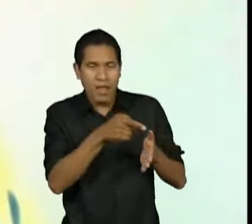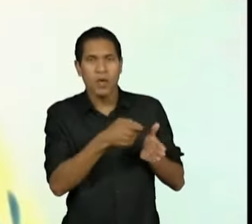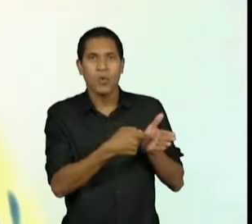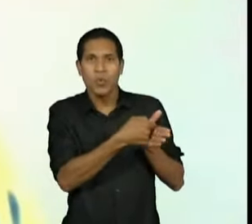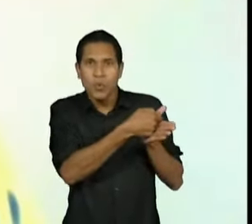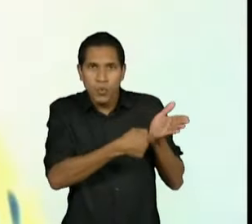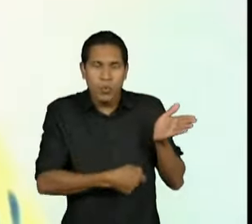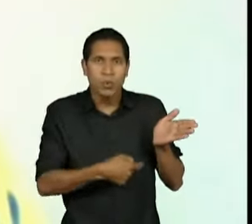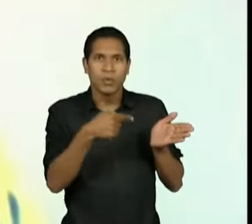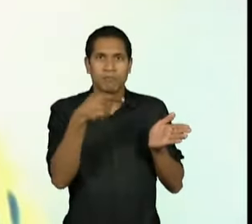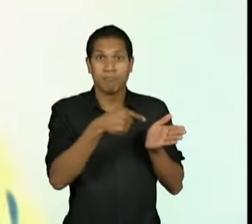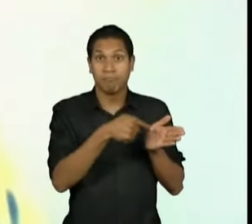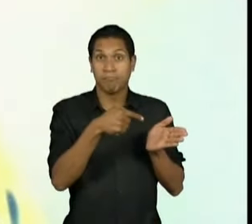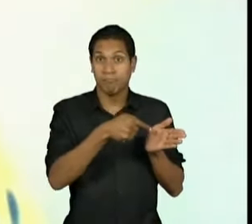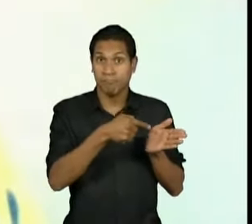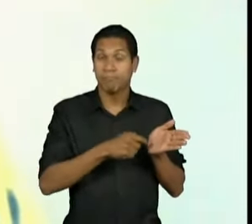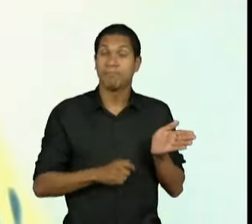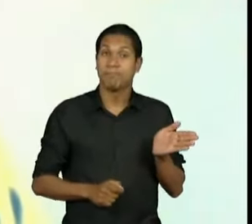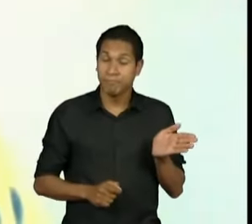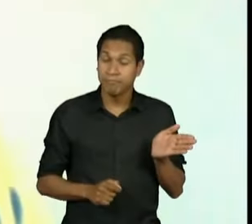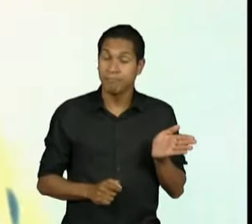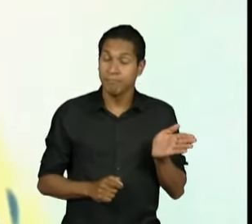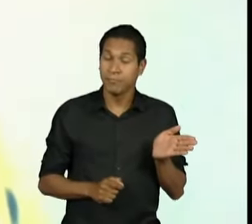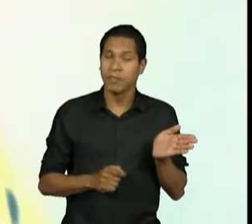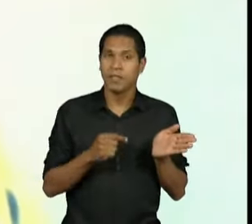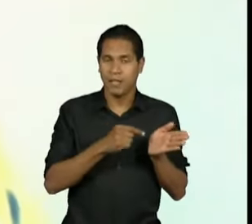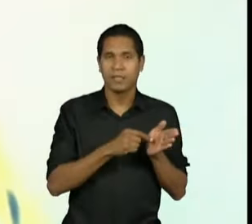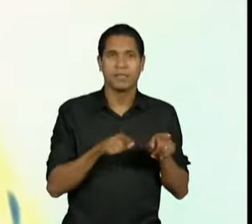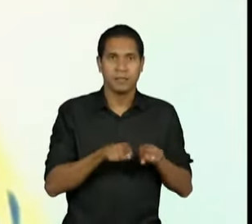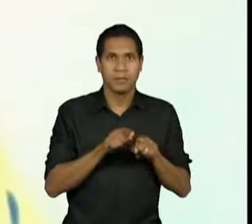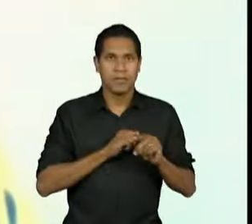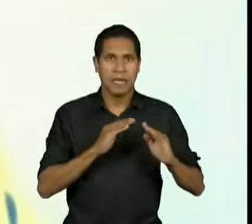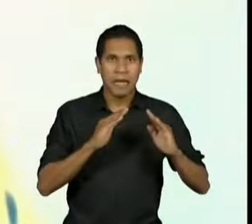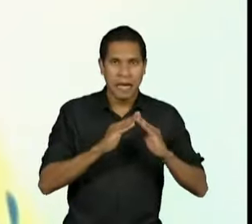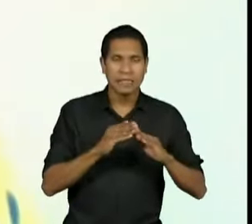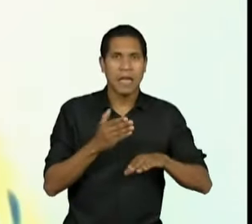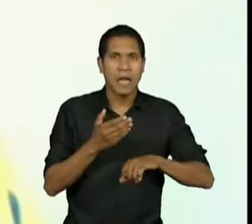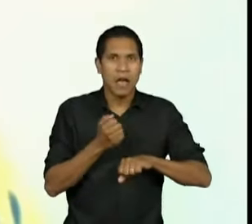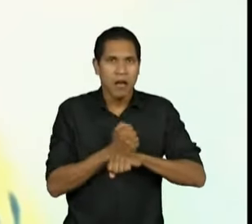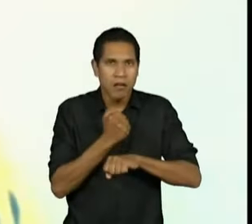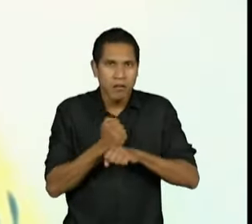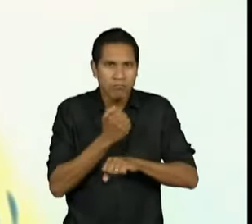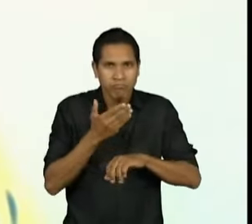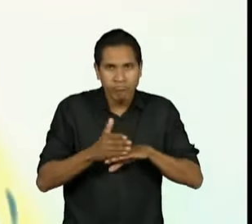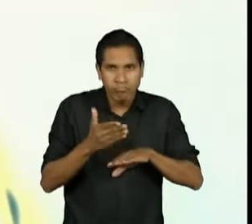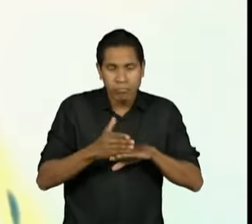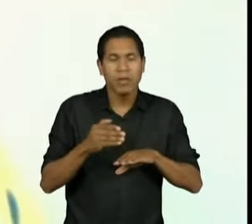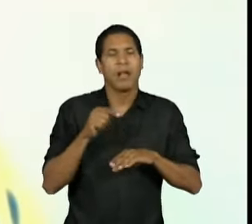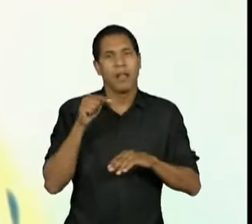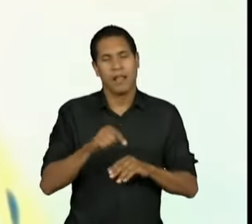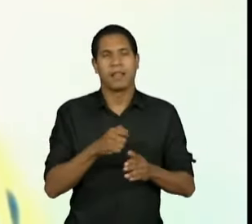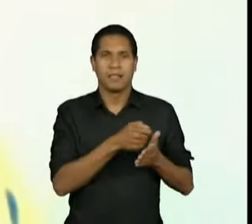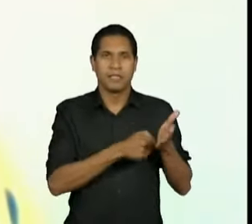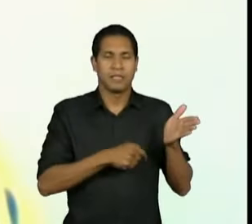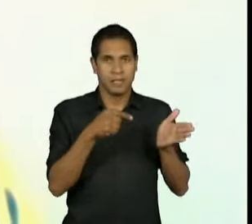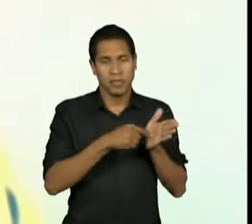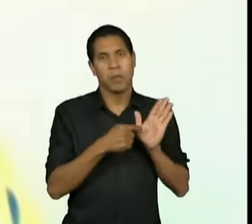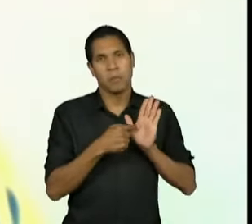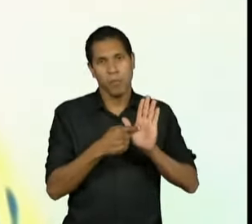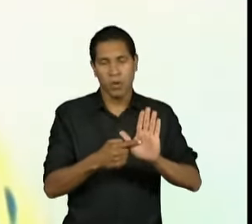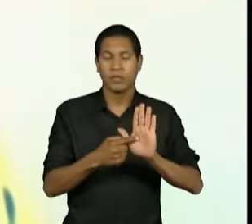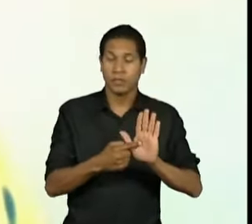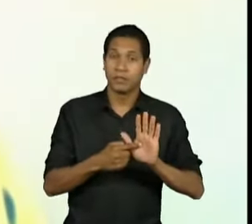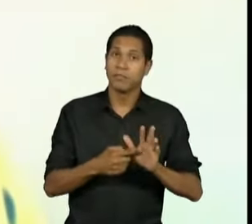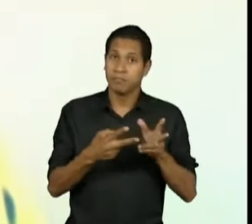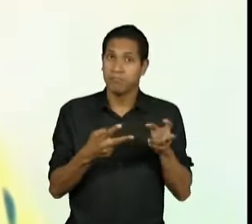texto de Casa de Alvenaria, a escrita de Carolina, que vai sanar todas as dúvidas